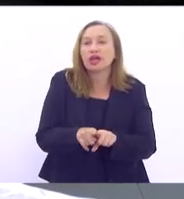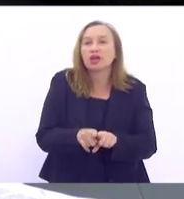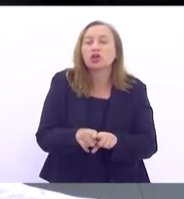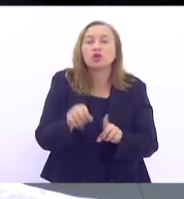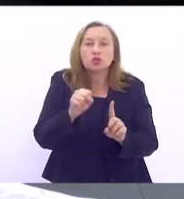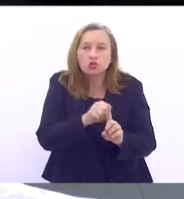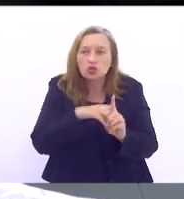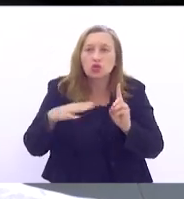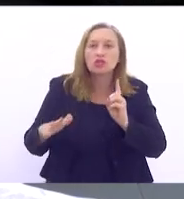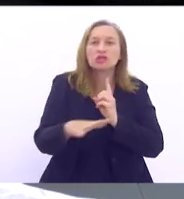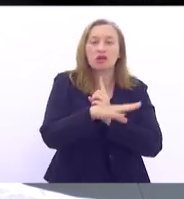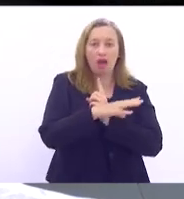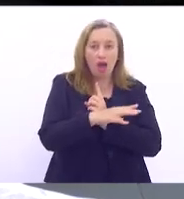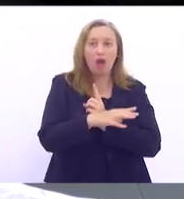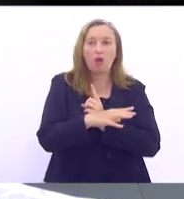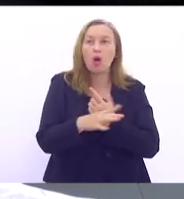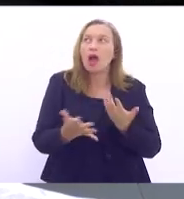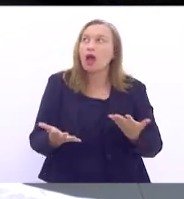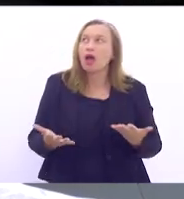social, custo